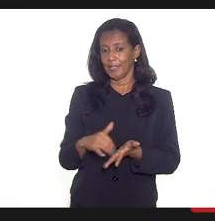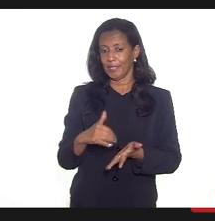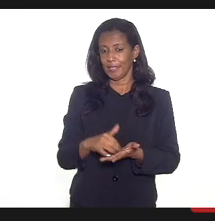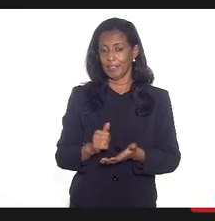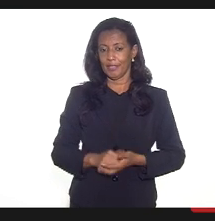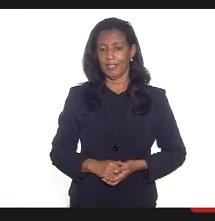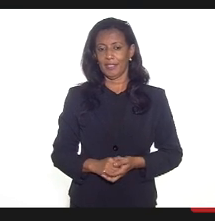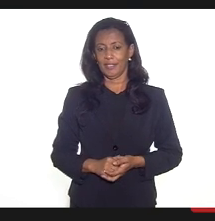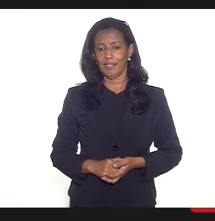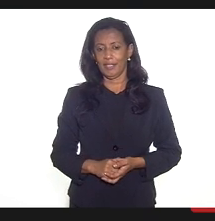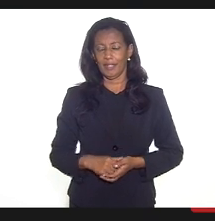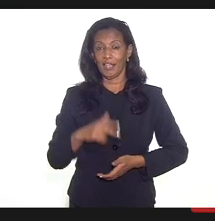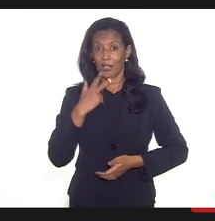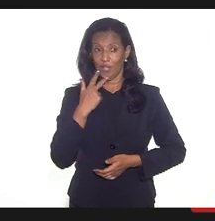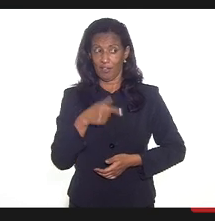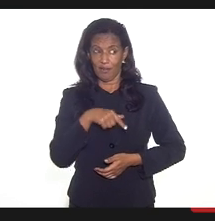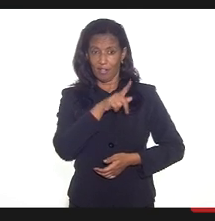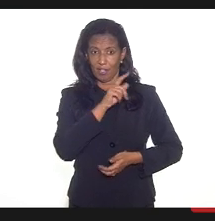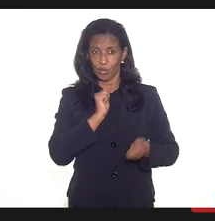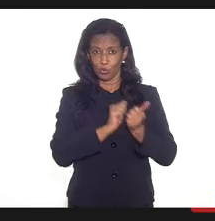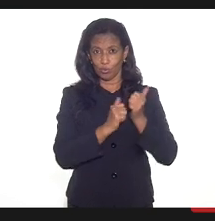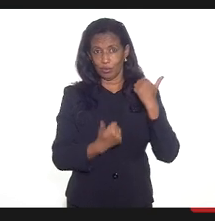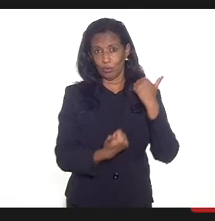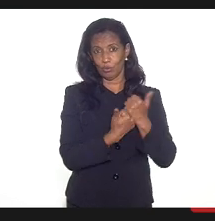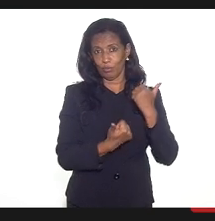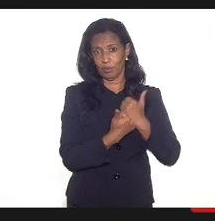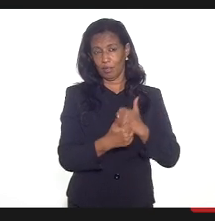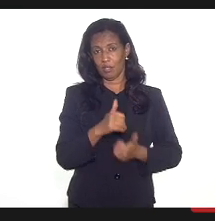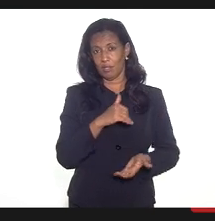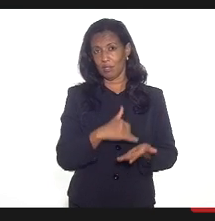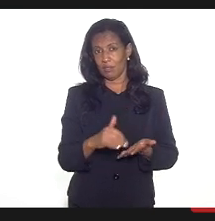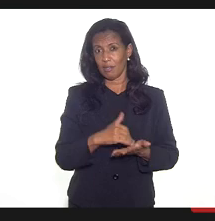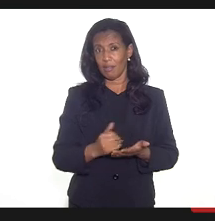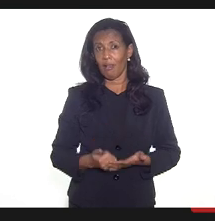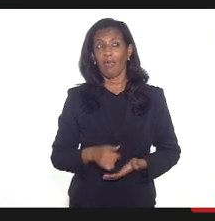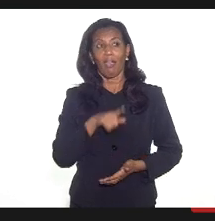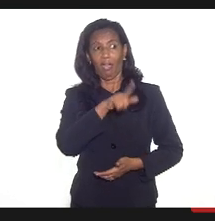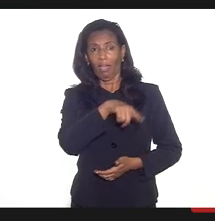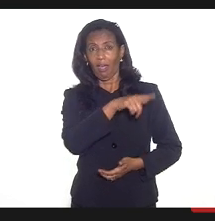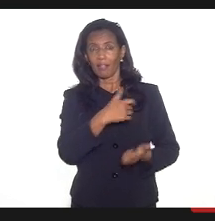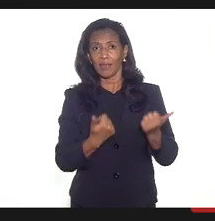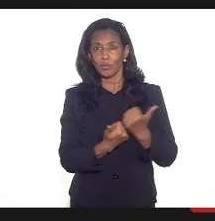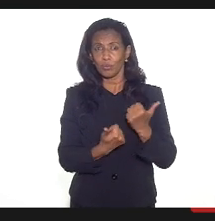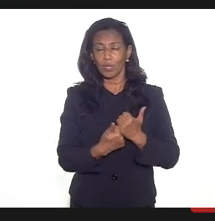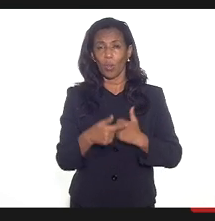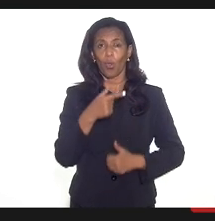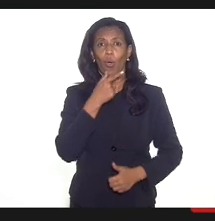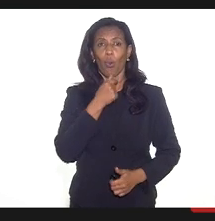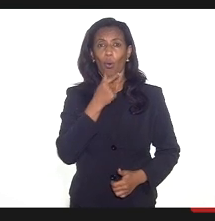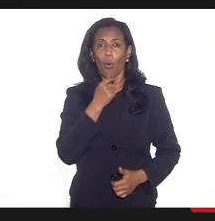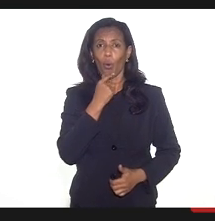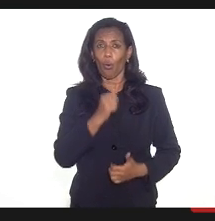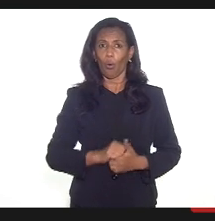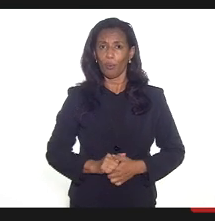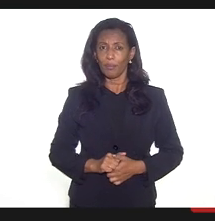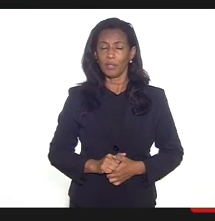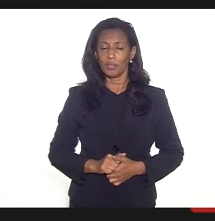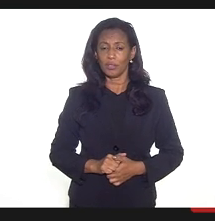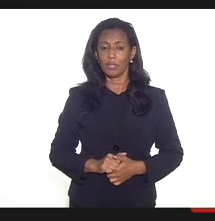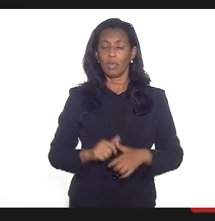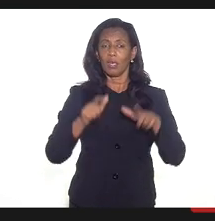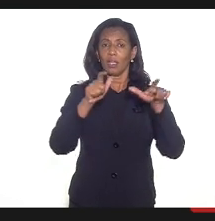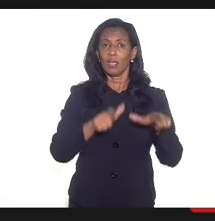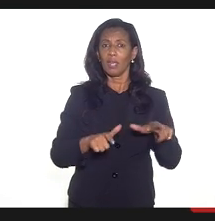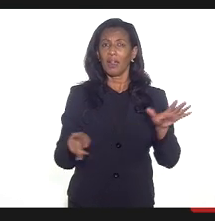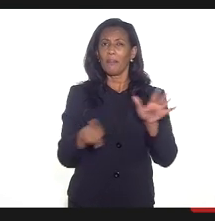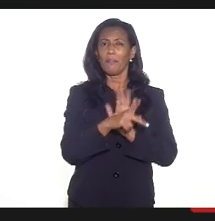fala da subsecretária. E até subsecretários homens assumindo esse pequeno espaço